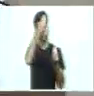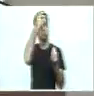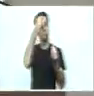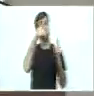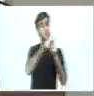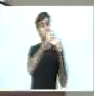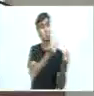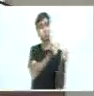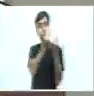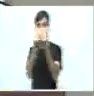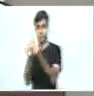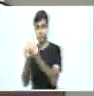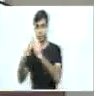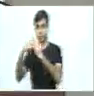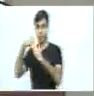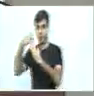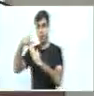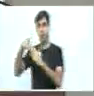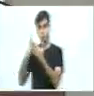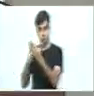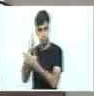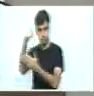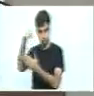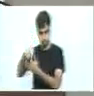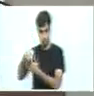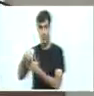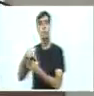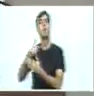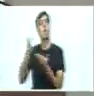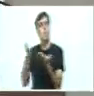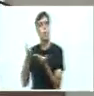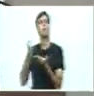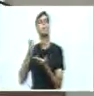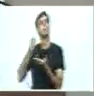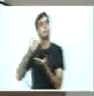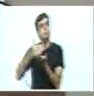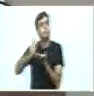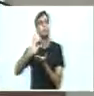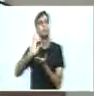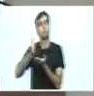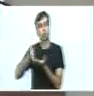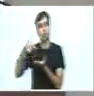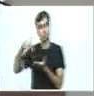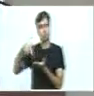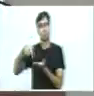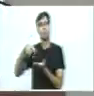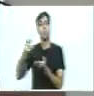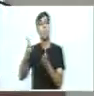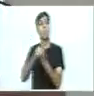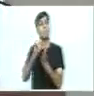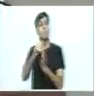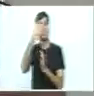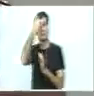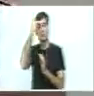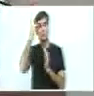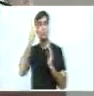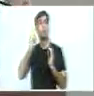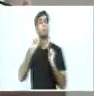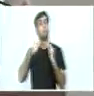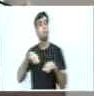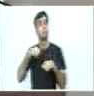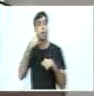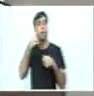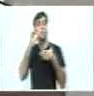casa, que é competência exclusiva dele, aprovado pela Câmara e está em vigência hoje no município. Ou seja, um cidadão que faz um